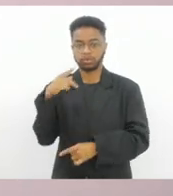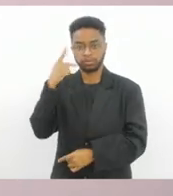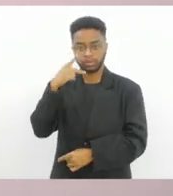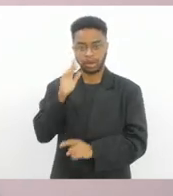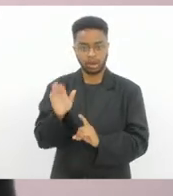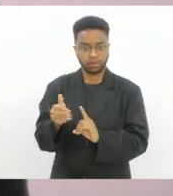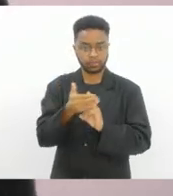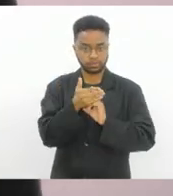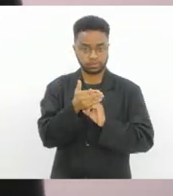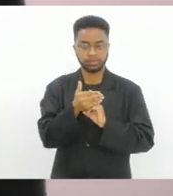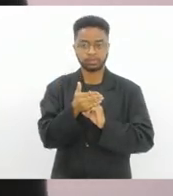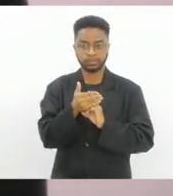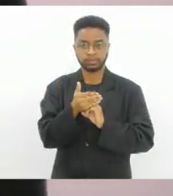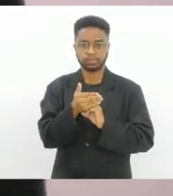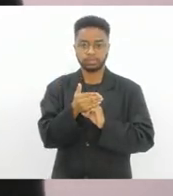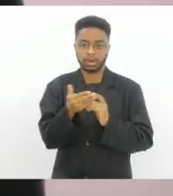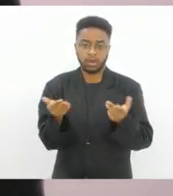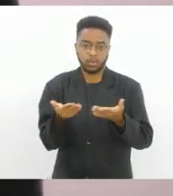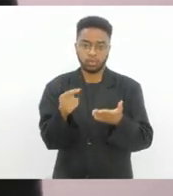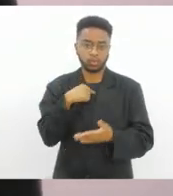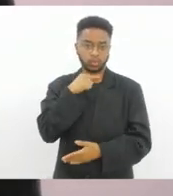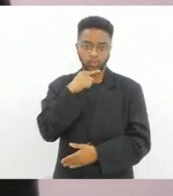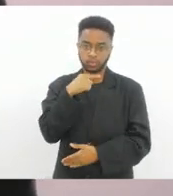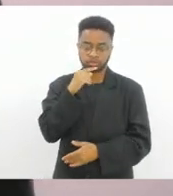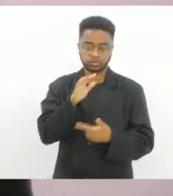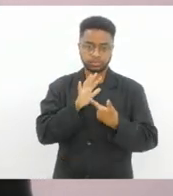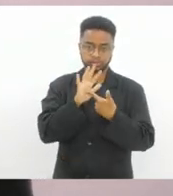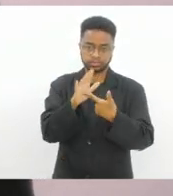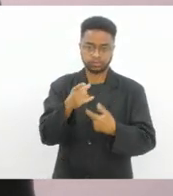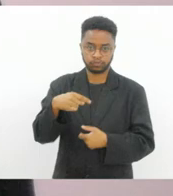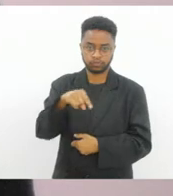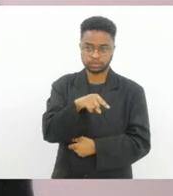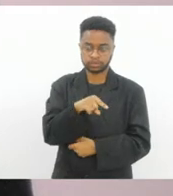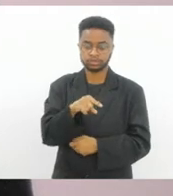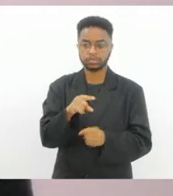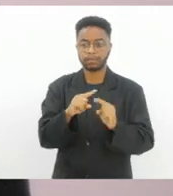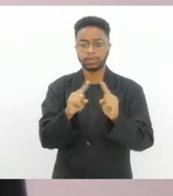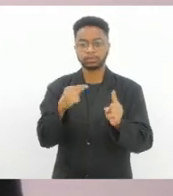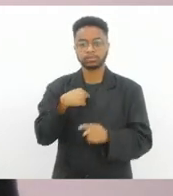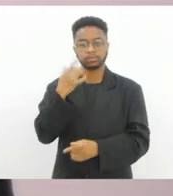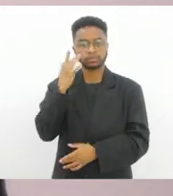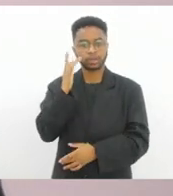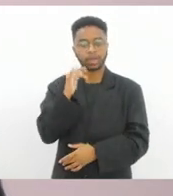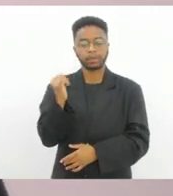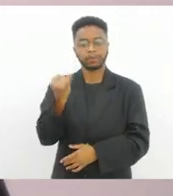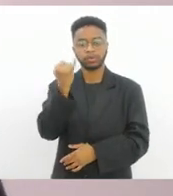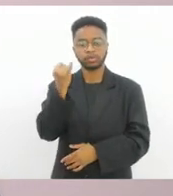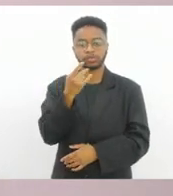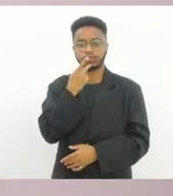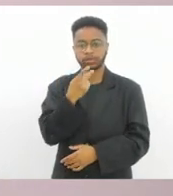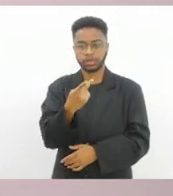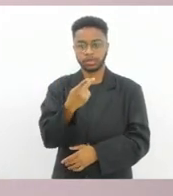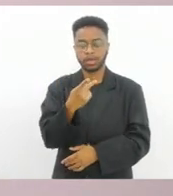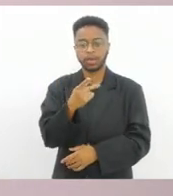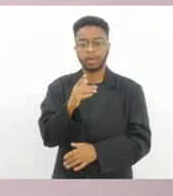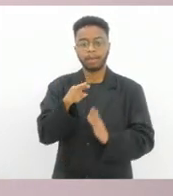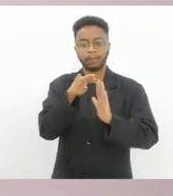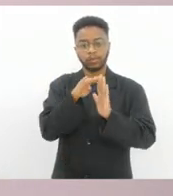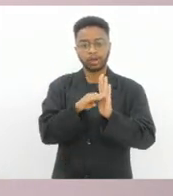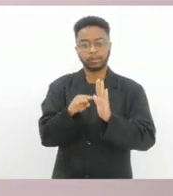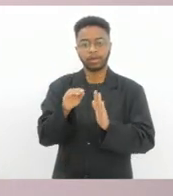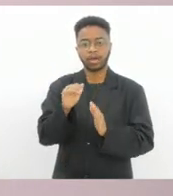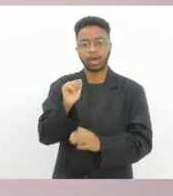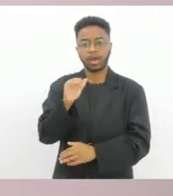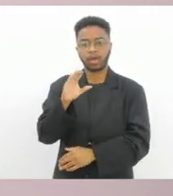que, enfim, aqui nesse momento não vou conseguir compartilhar. Acho importante mencionar o programa Acolhe, também